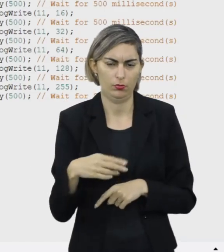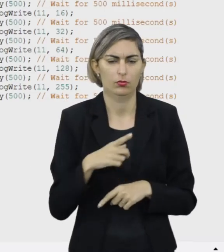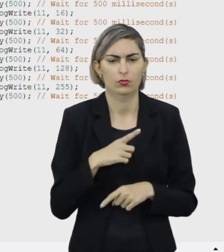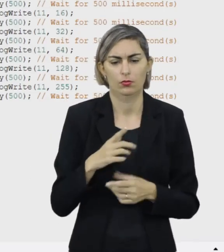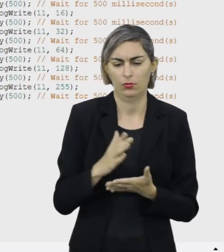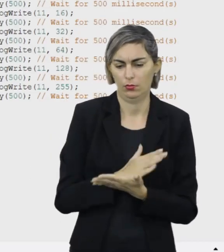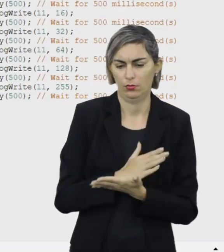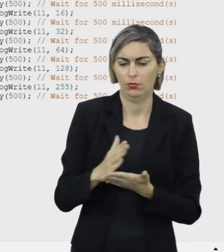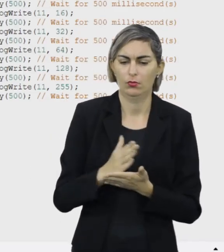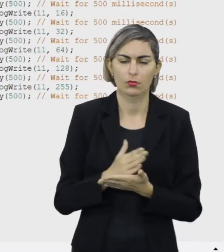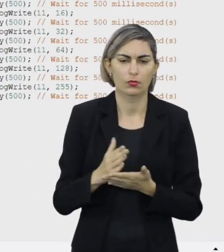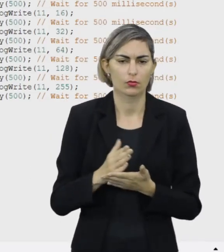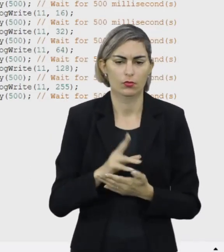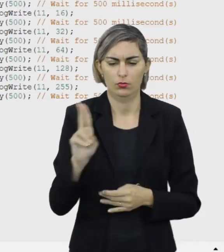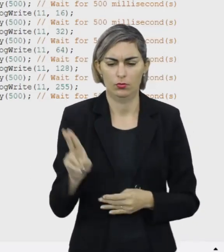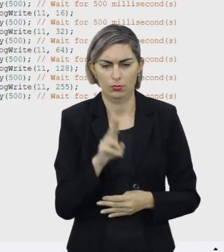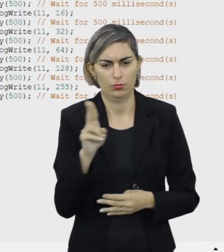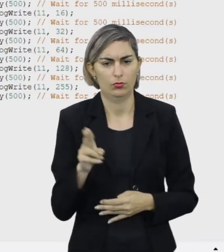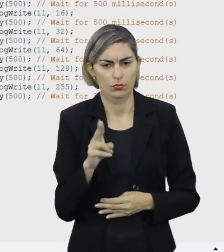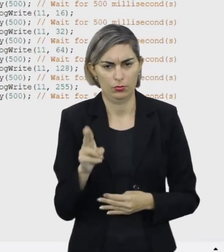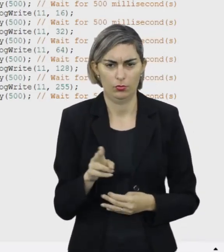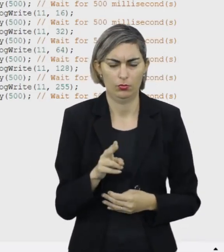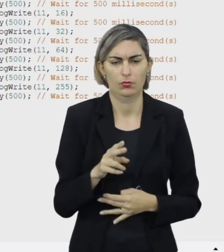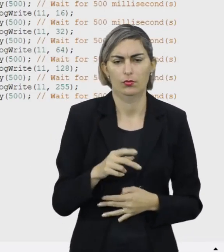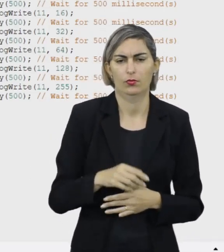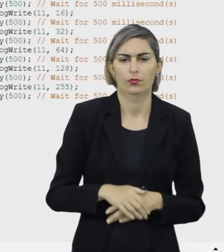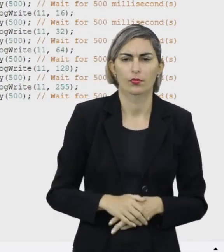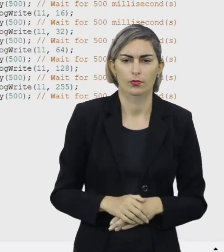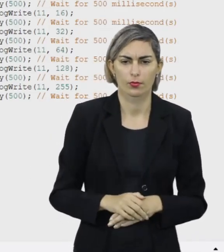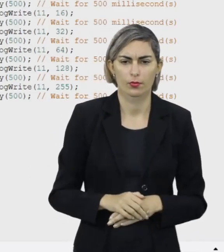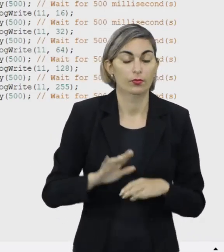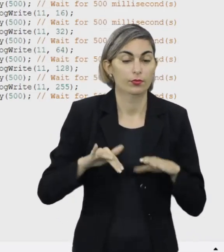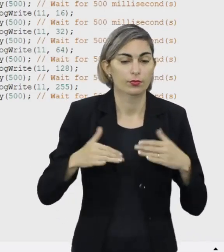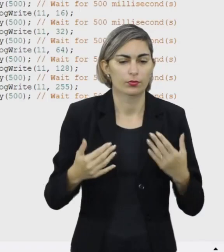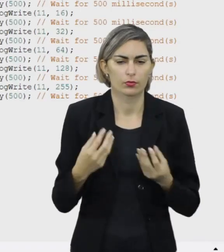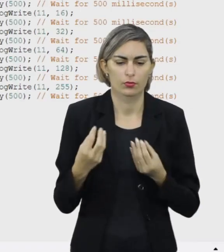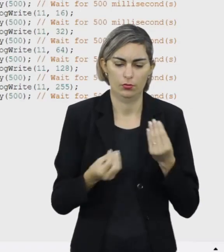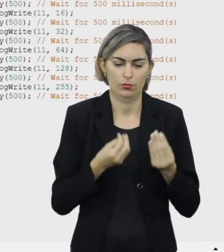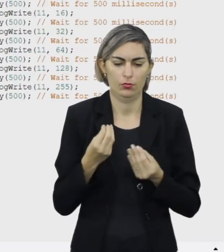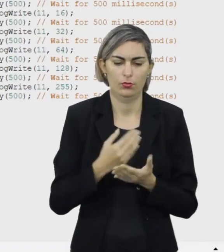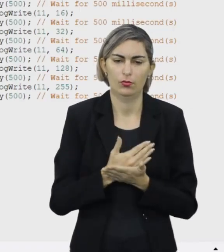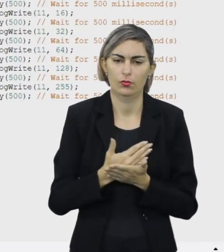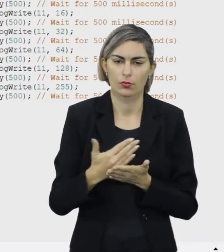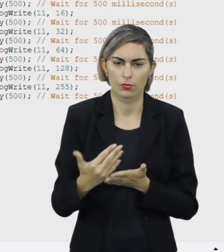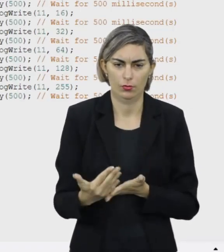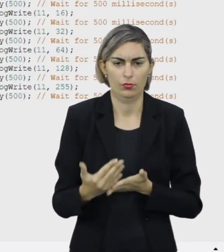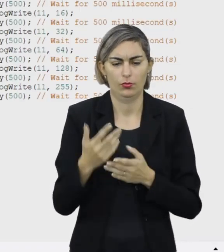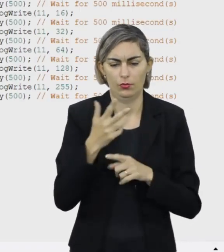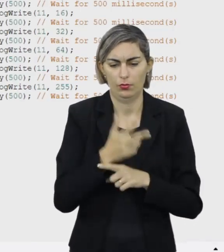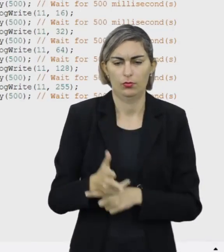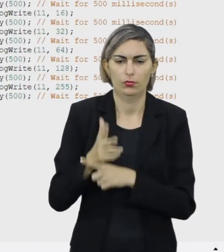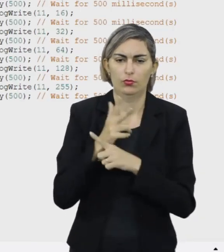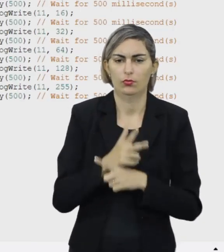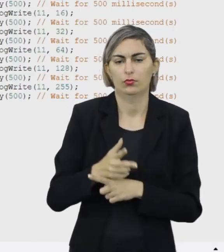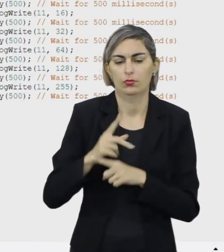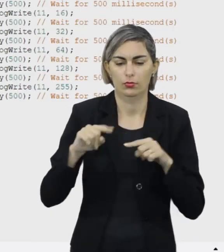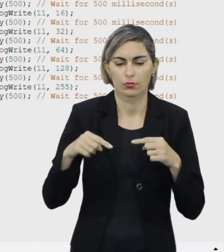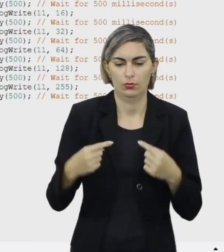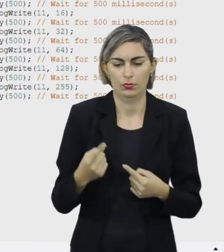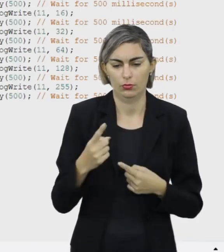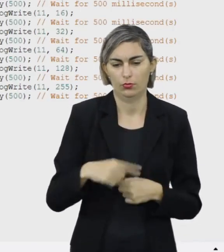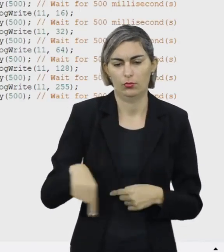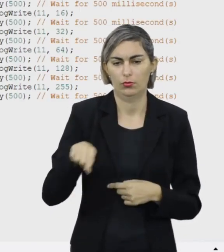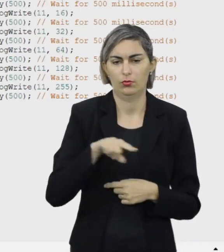algumas aplicações que a gente usa a pulsação PWM. Então, como eu costumo encerrar os vídeos passando um desafio, vamos para o